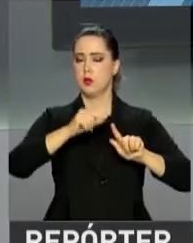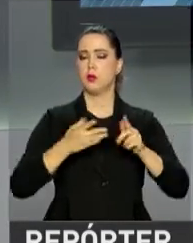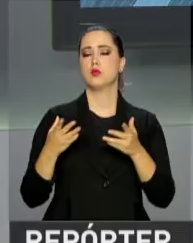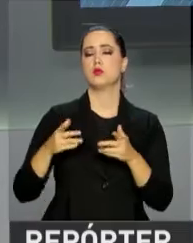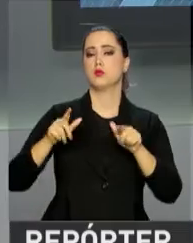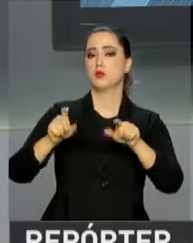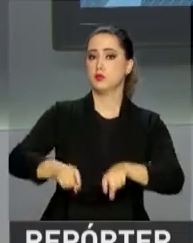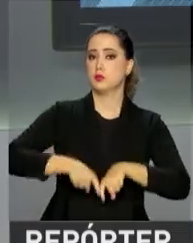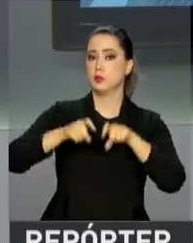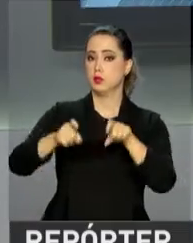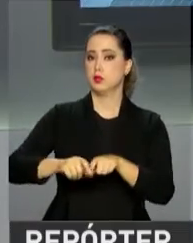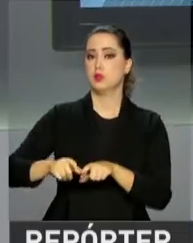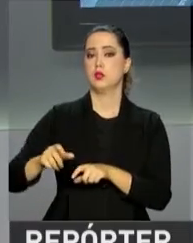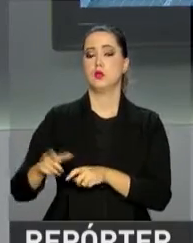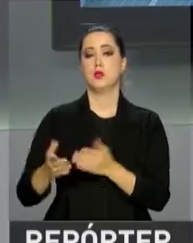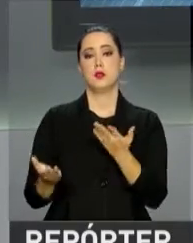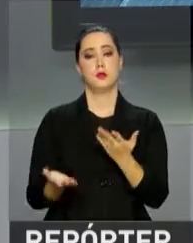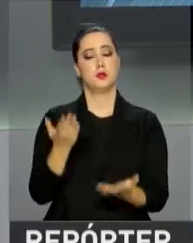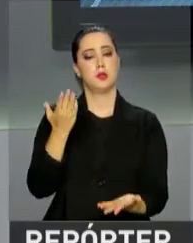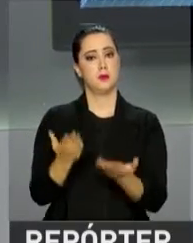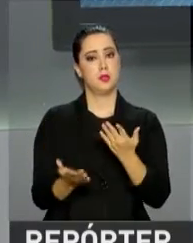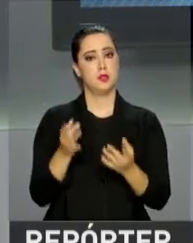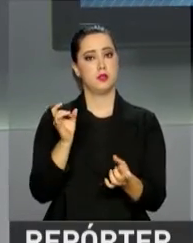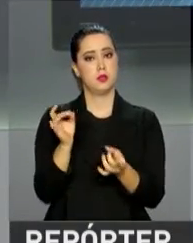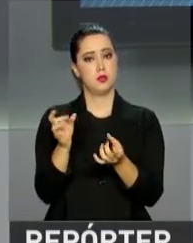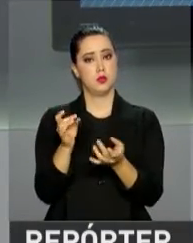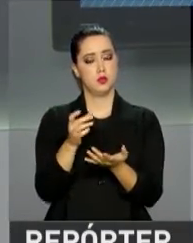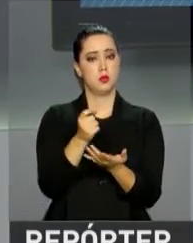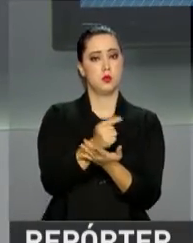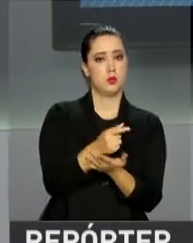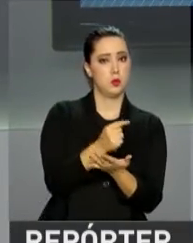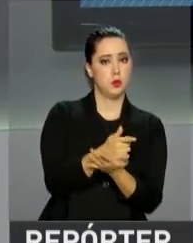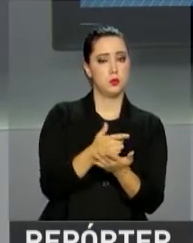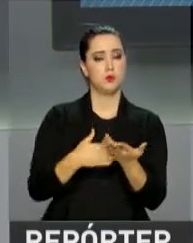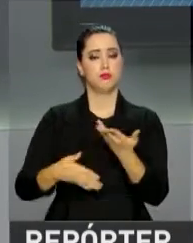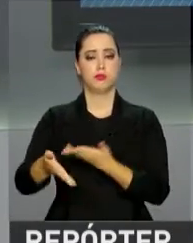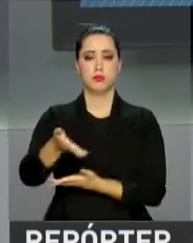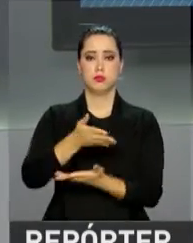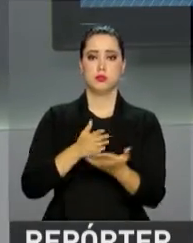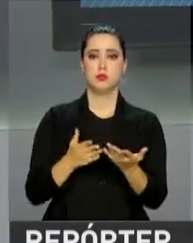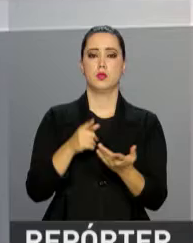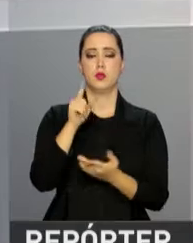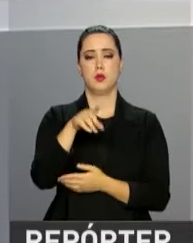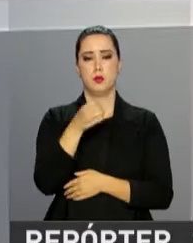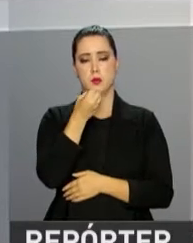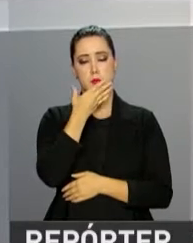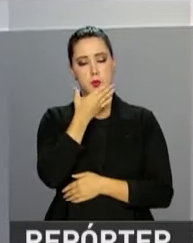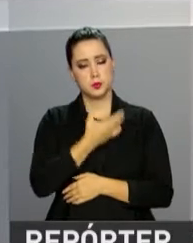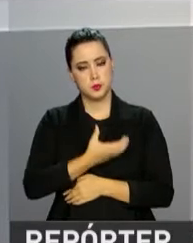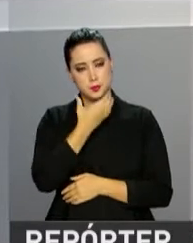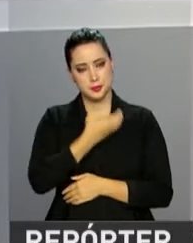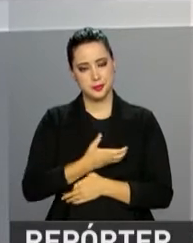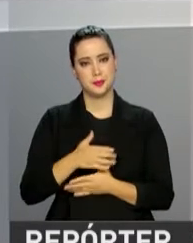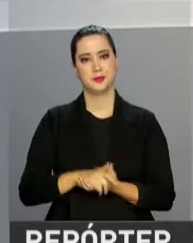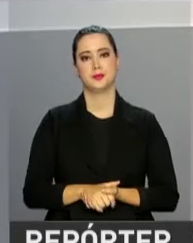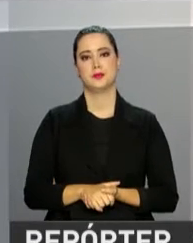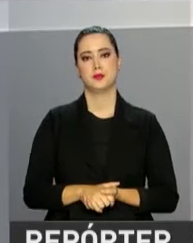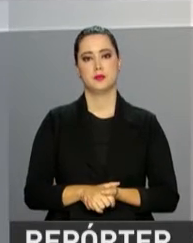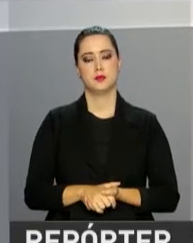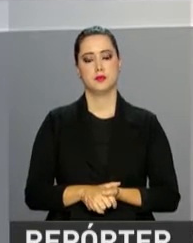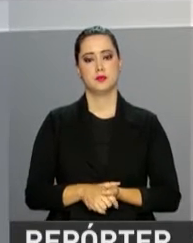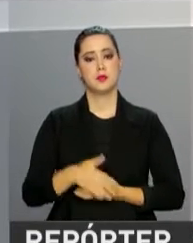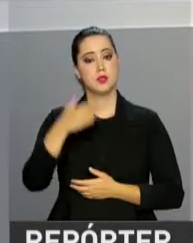e na balança comercial segundo o presidente tudo isso é um anúncio de um grande natal ouvir idéias e sugestões